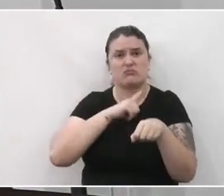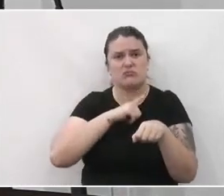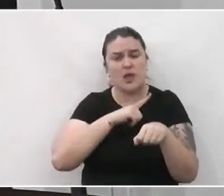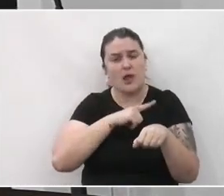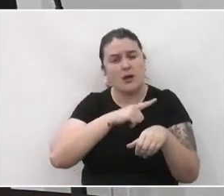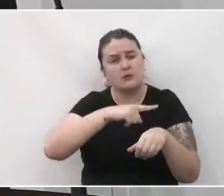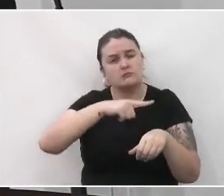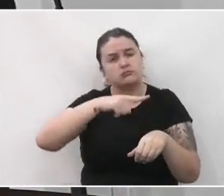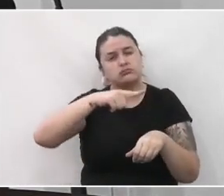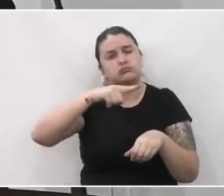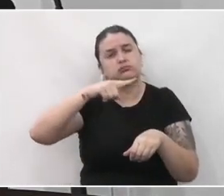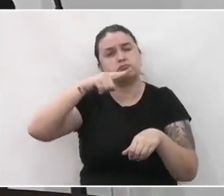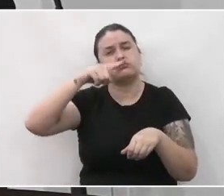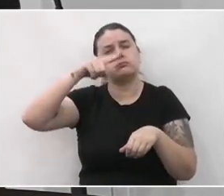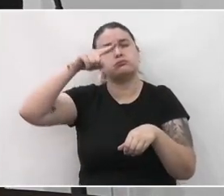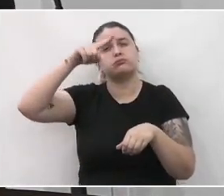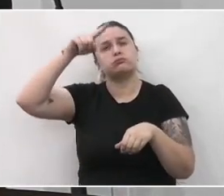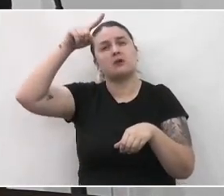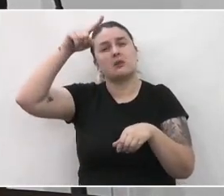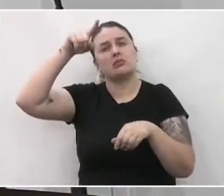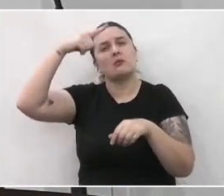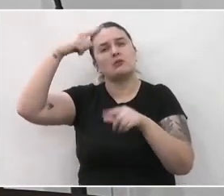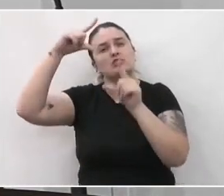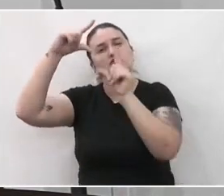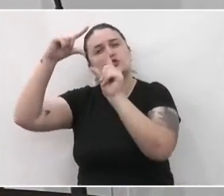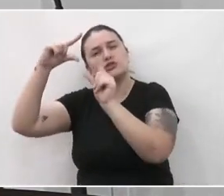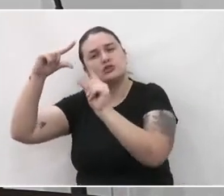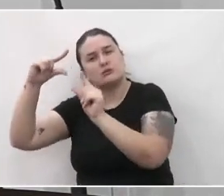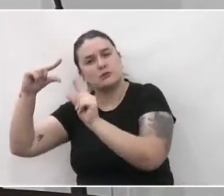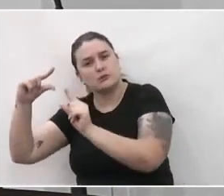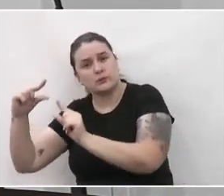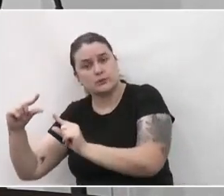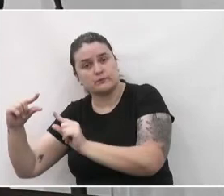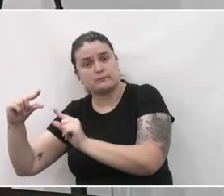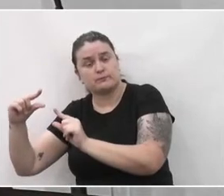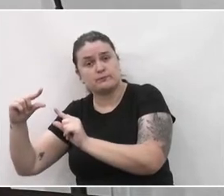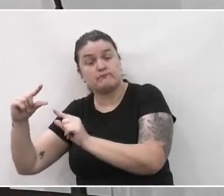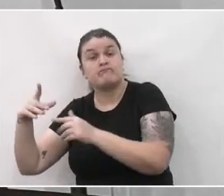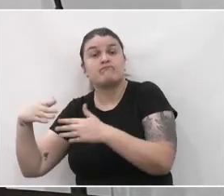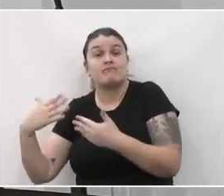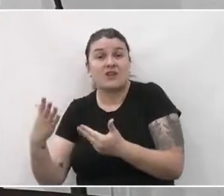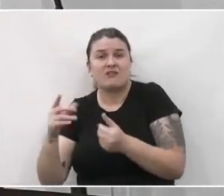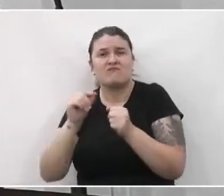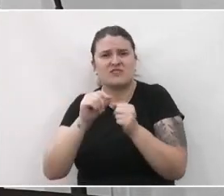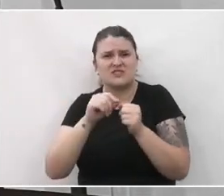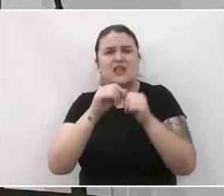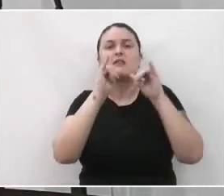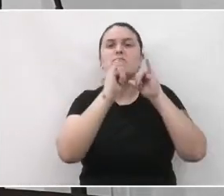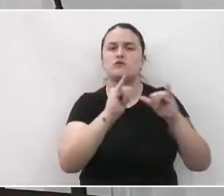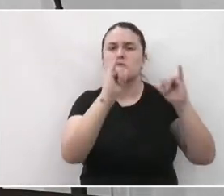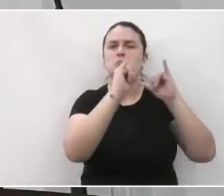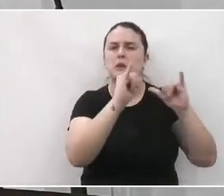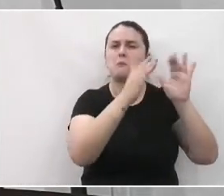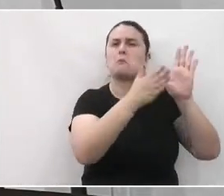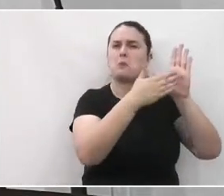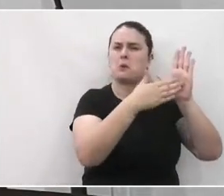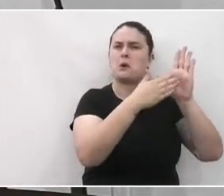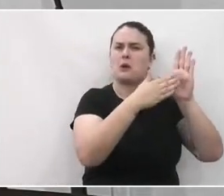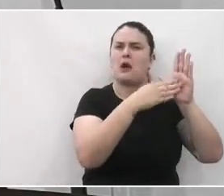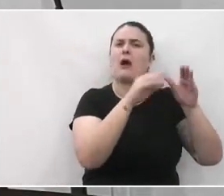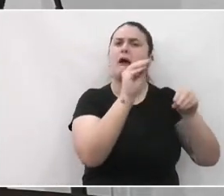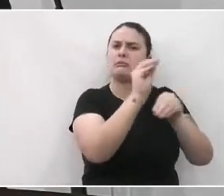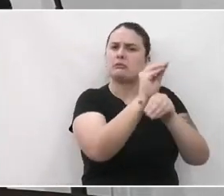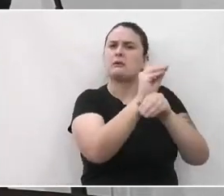e ele decresce, né? Então, você fazer uma propaganda que foi por causa do